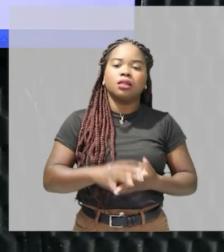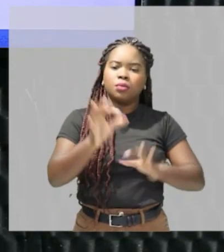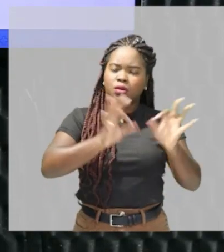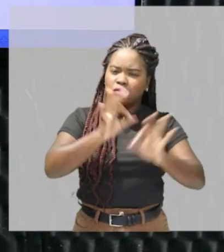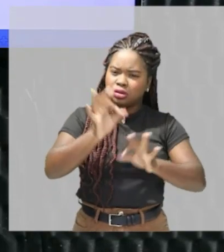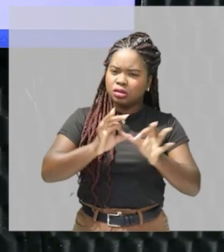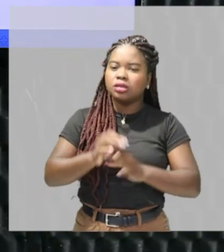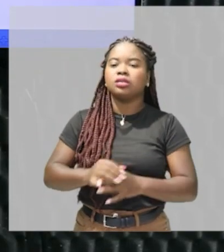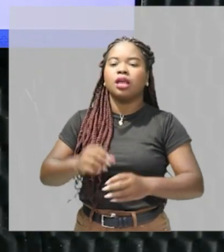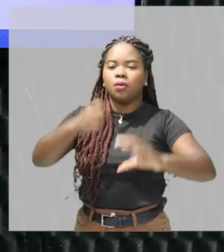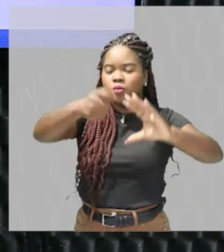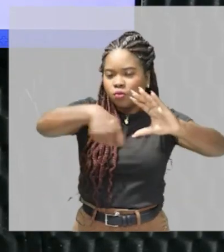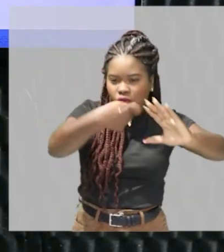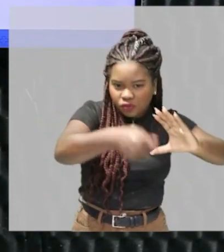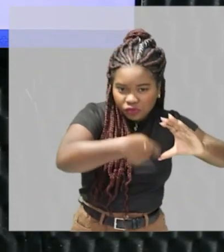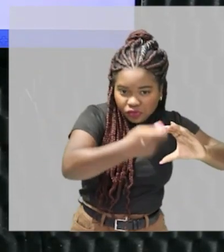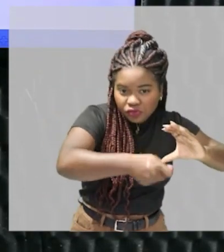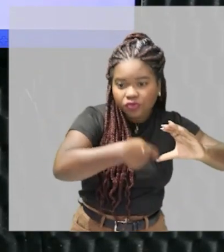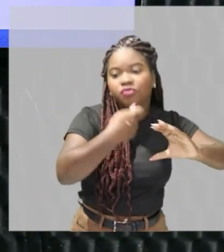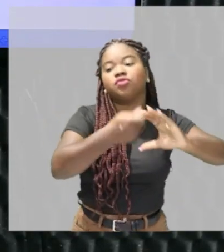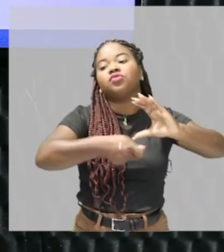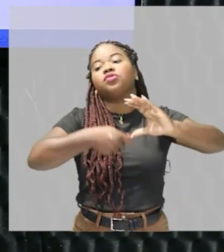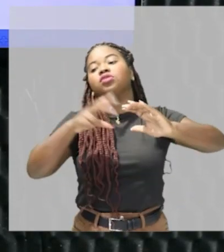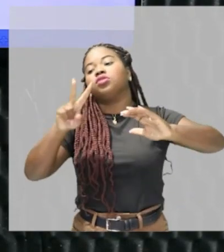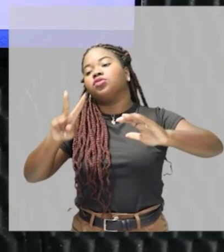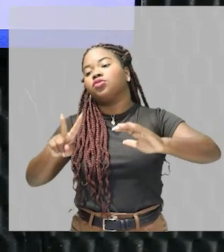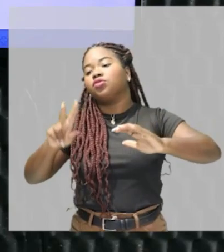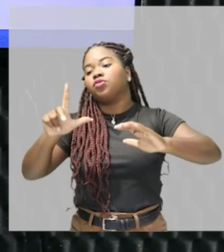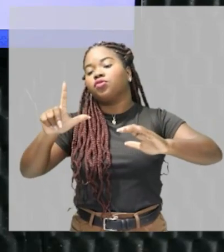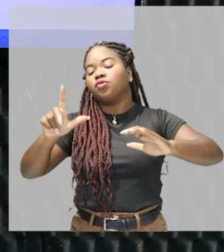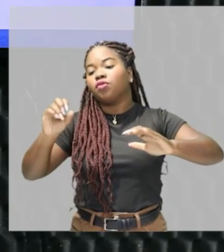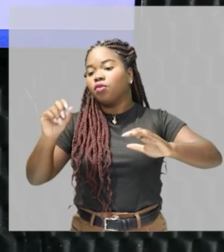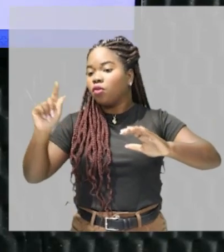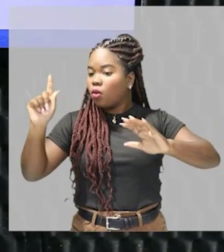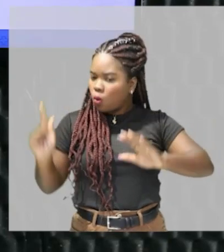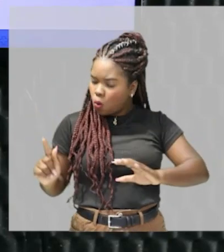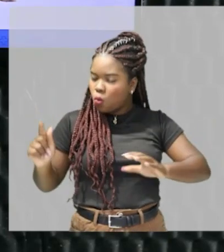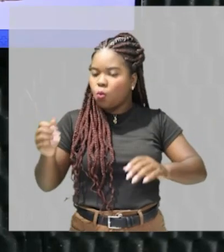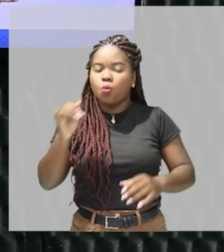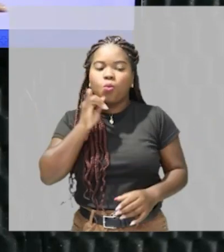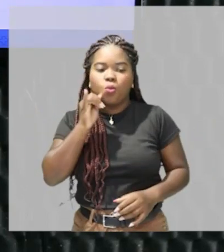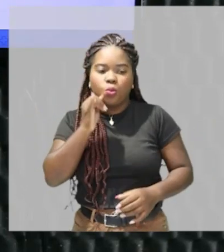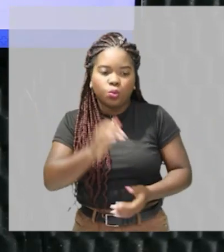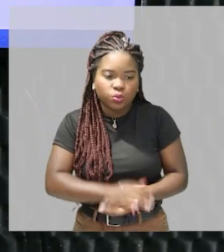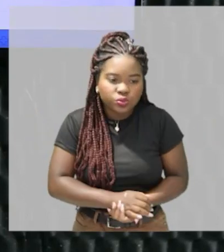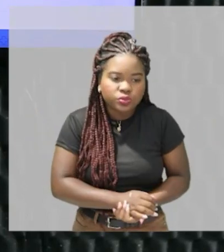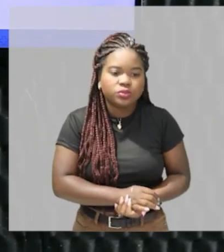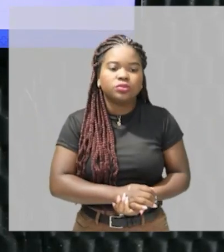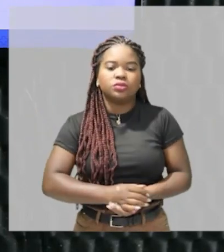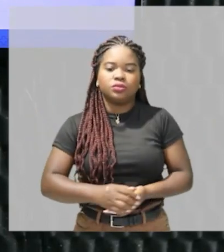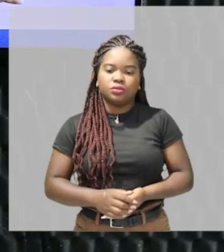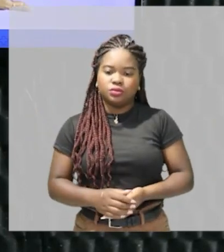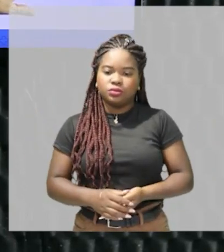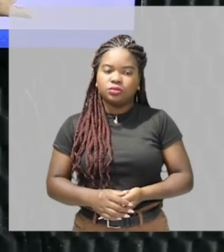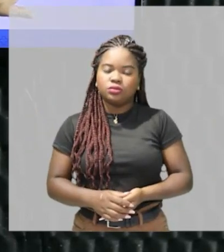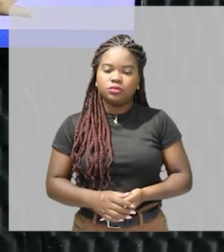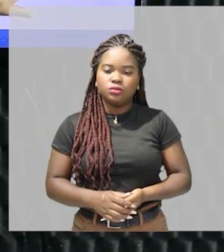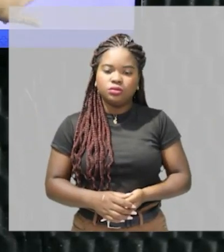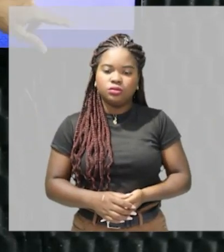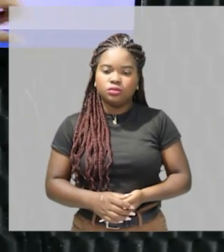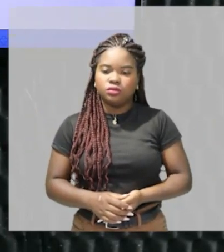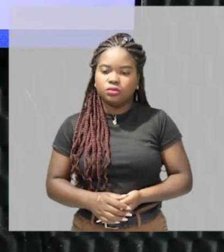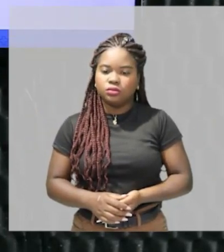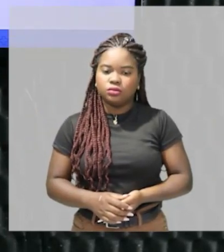isso é parecido com português, tá? Eu estou mostrando para vocês como você analisaria o texto. Cantos gregorianos, um